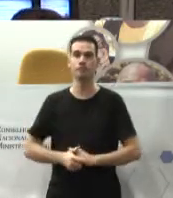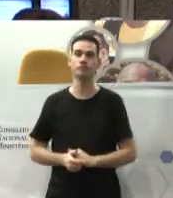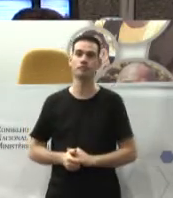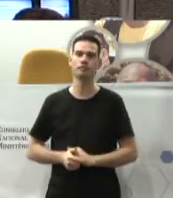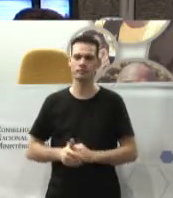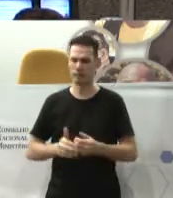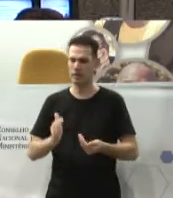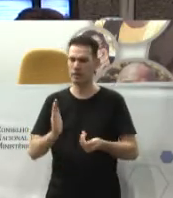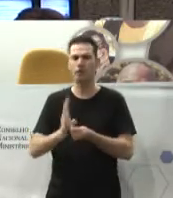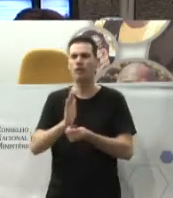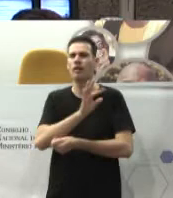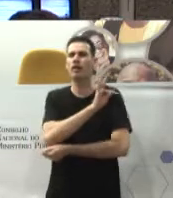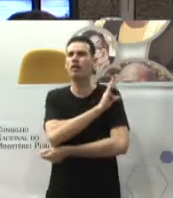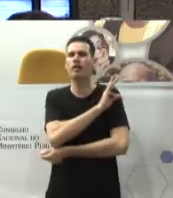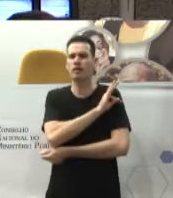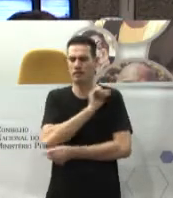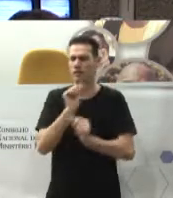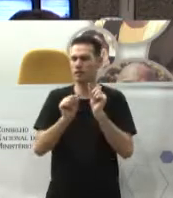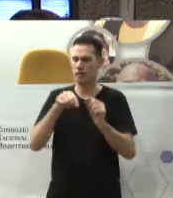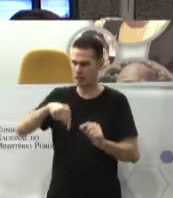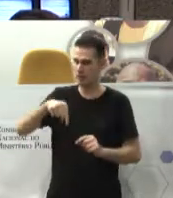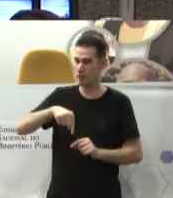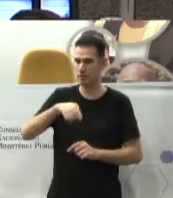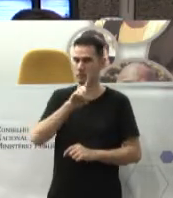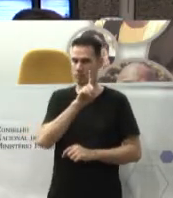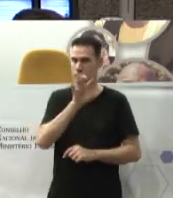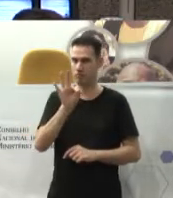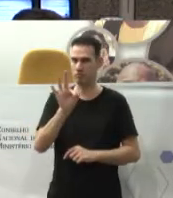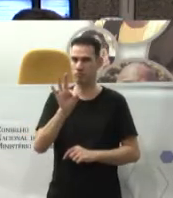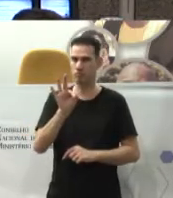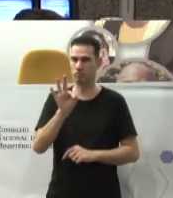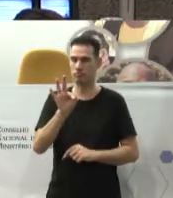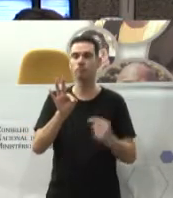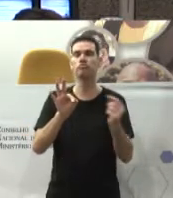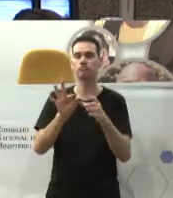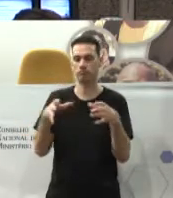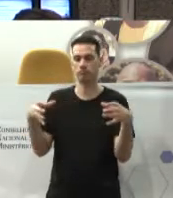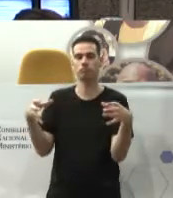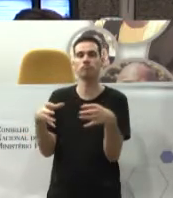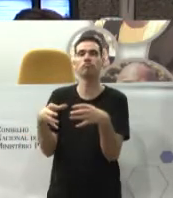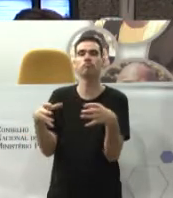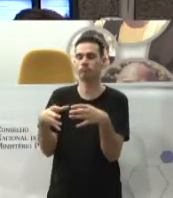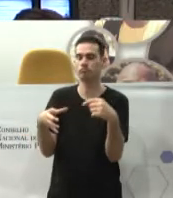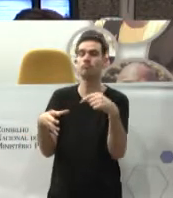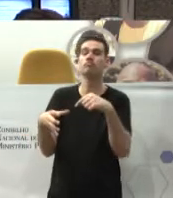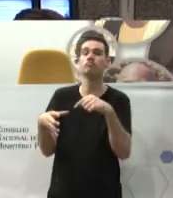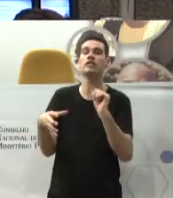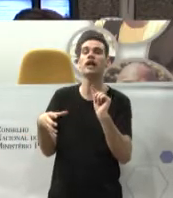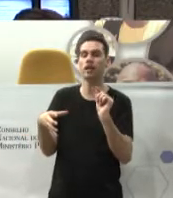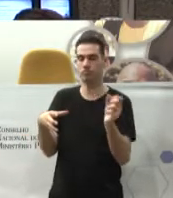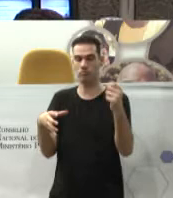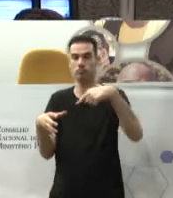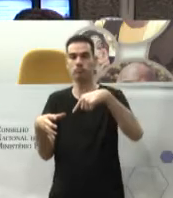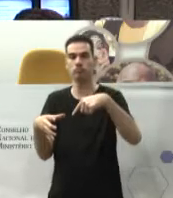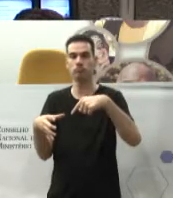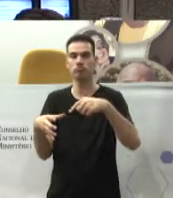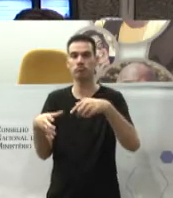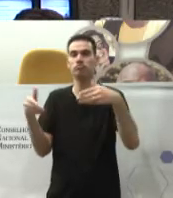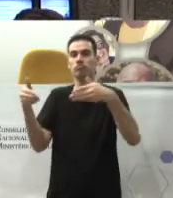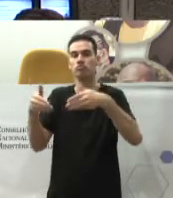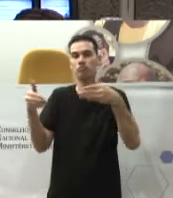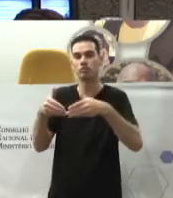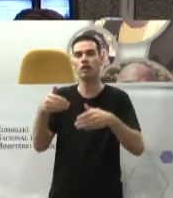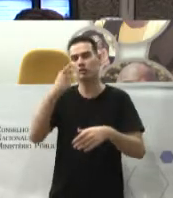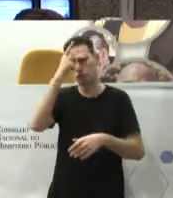A Câmara Técnica, ela funciona aqui em Brasília. Ela é composta por membros da